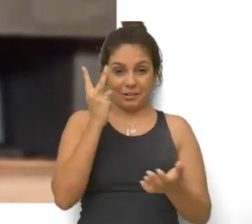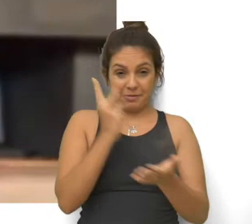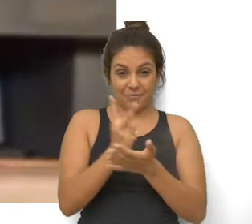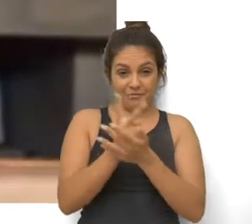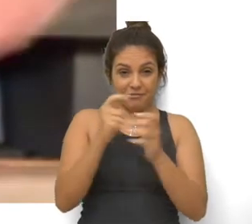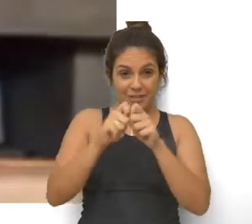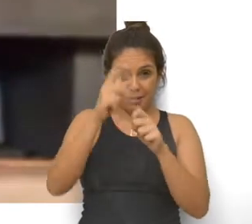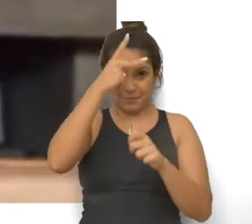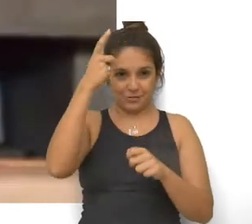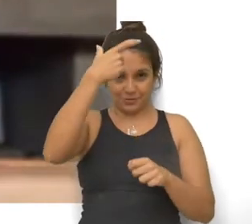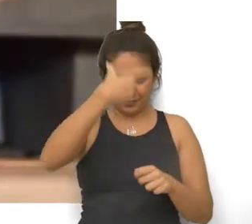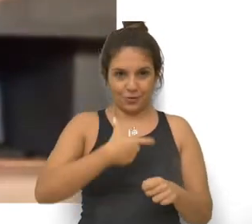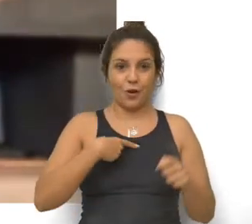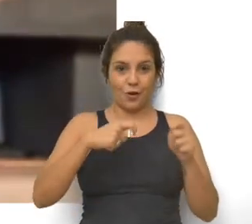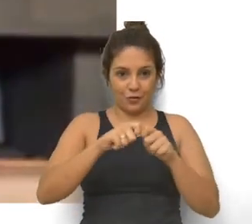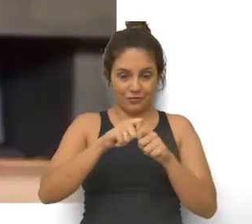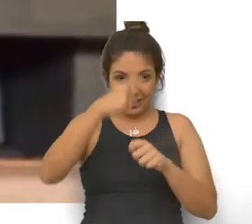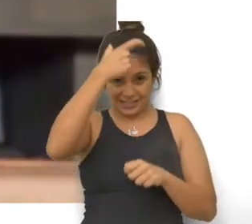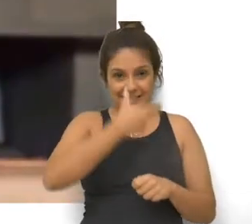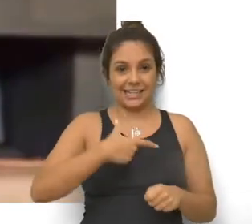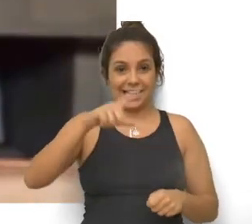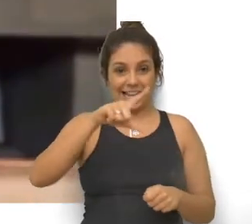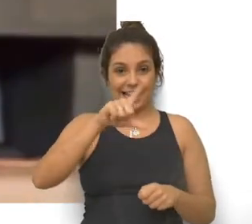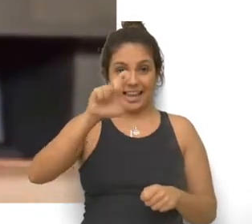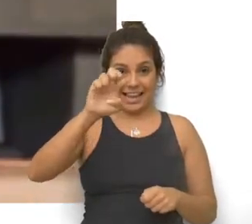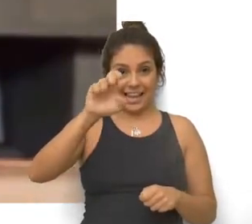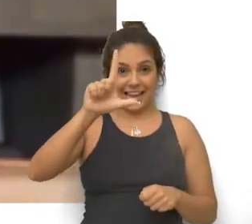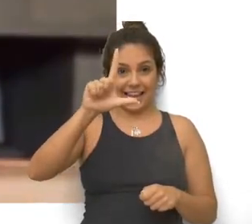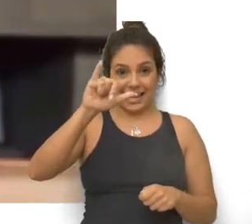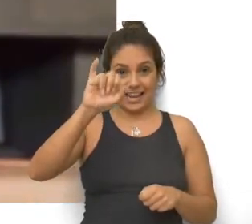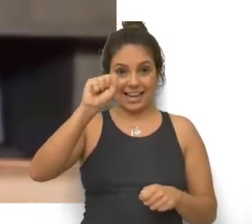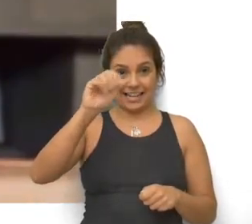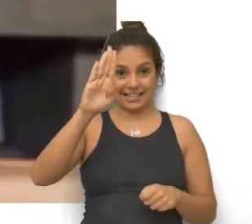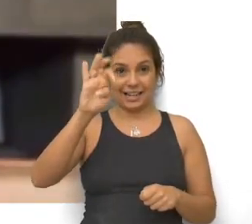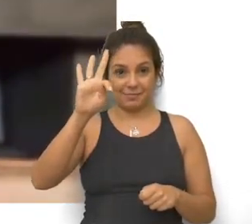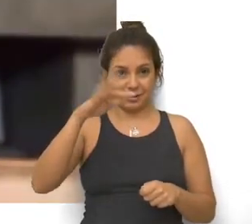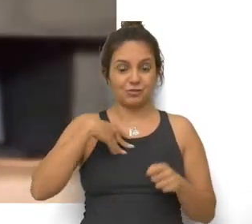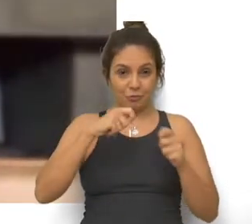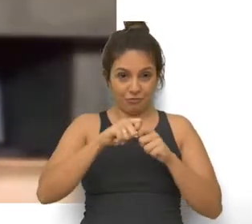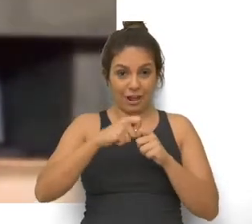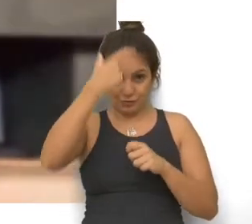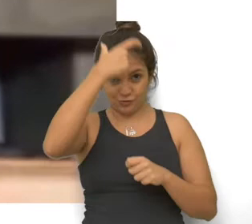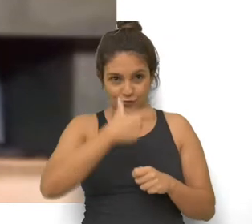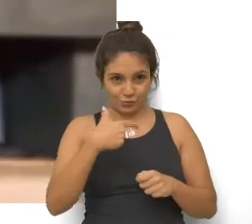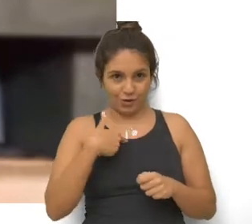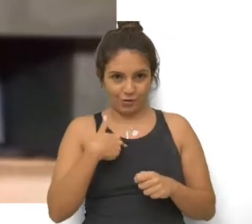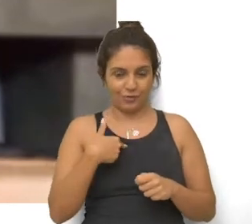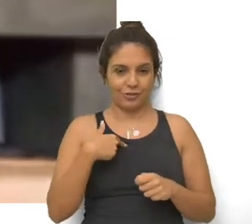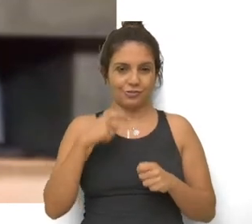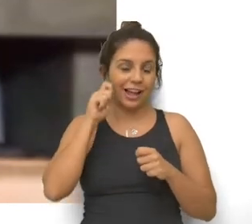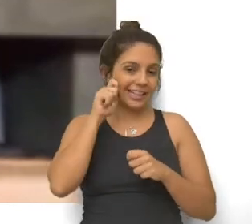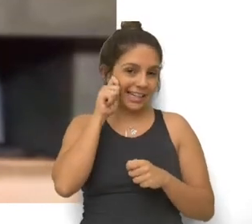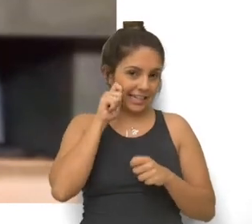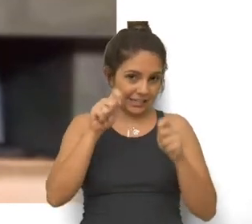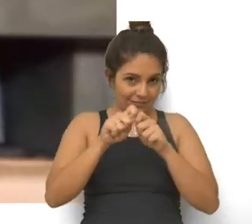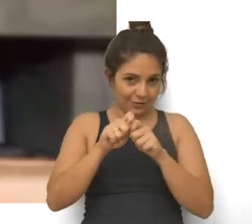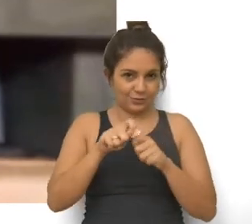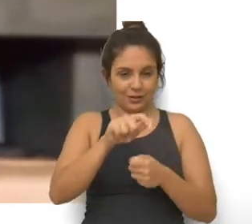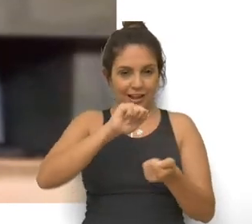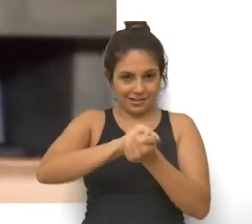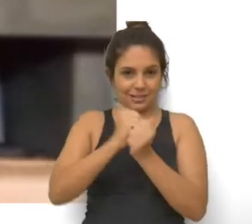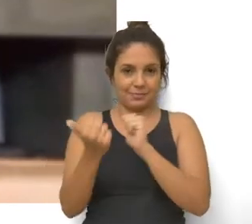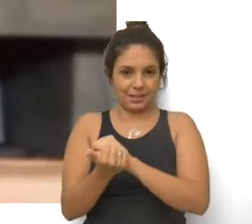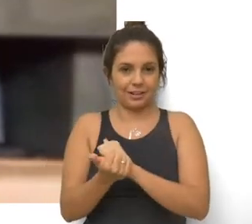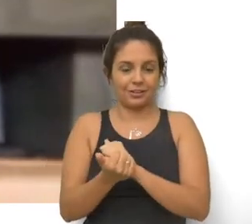personagem, claro que eu não fiz só isso esse tempo todo, né? Eu faço de vez em quando a Bishop, mas voltar